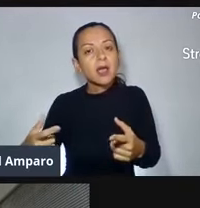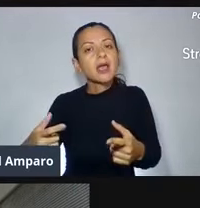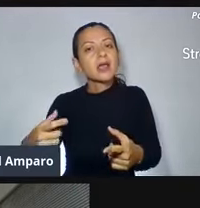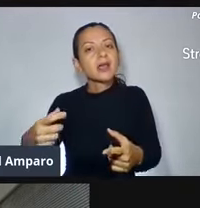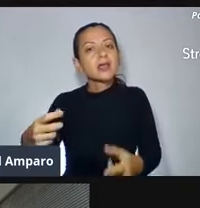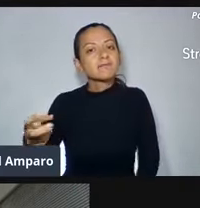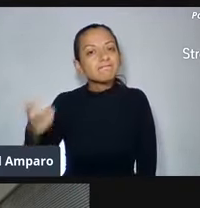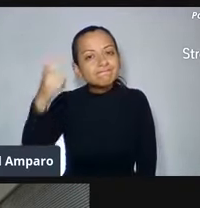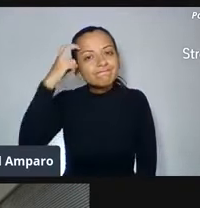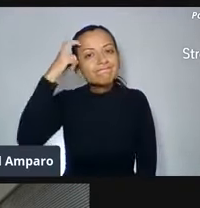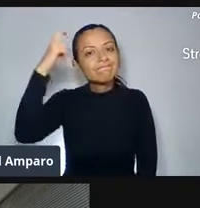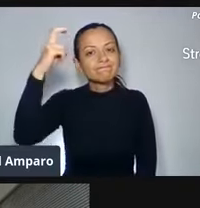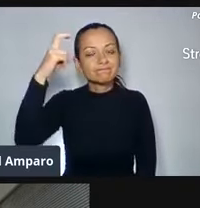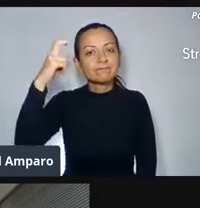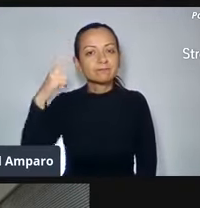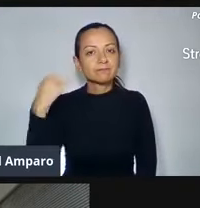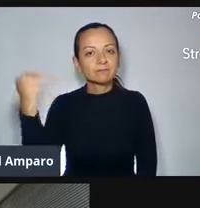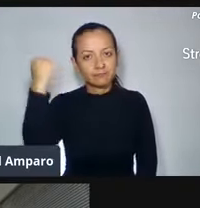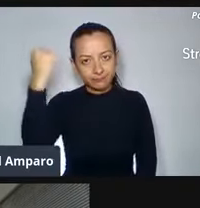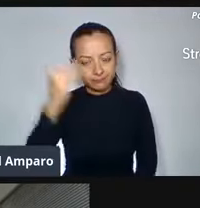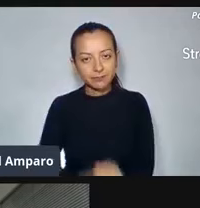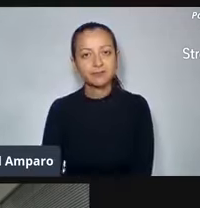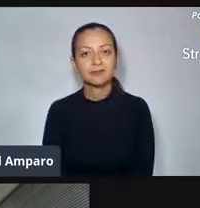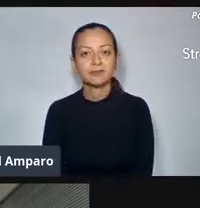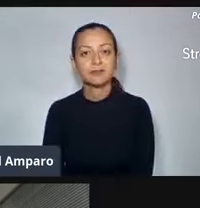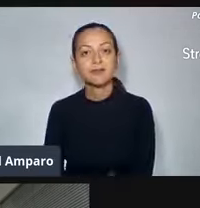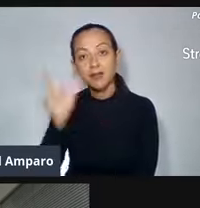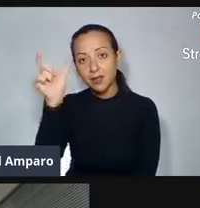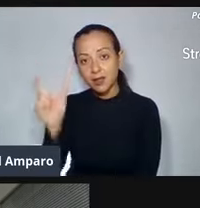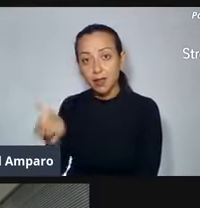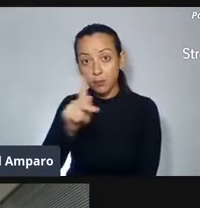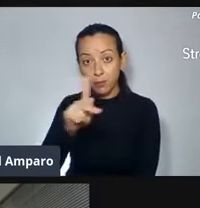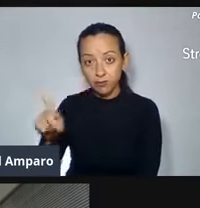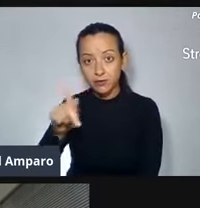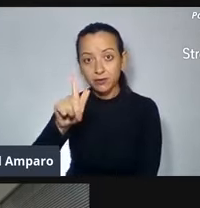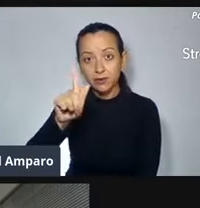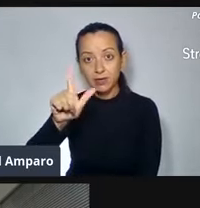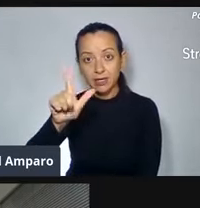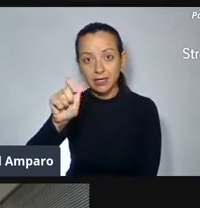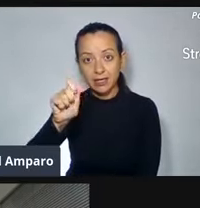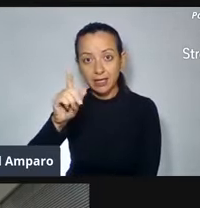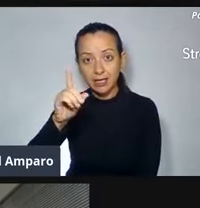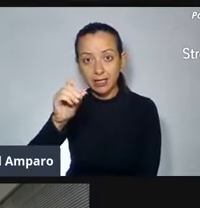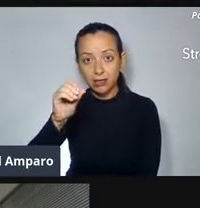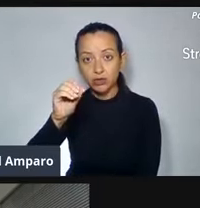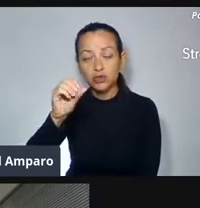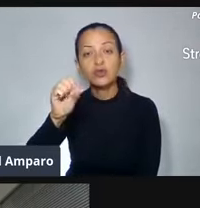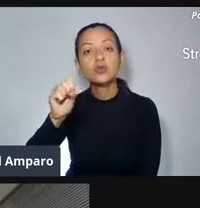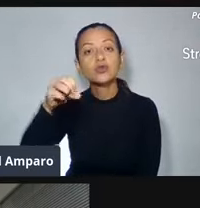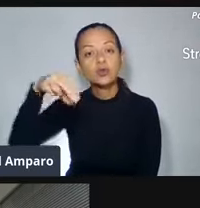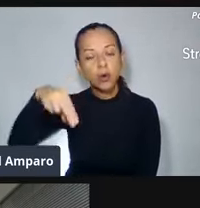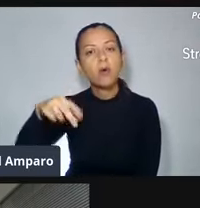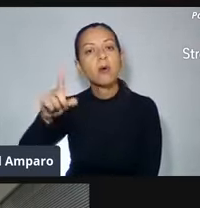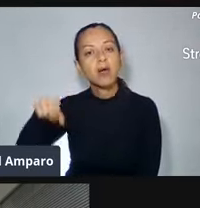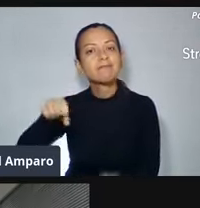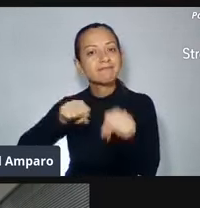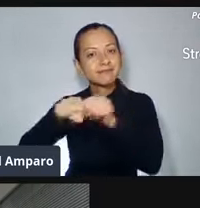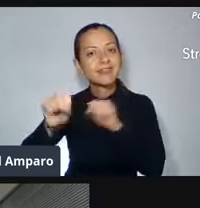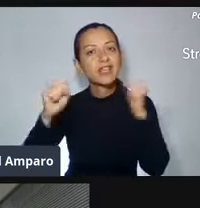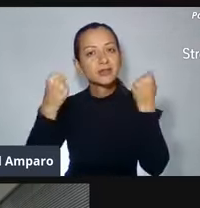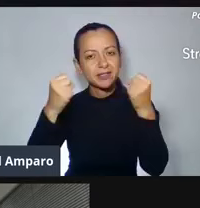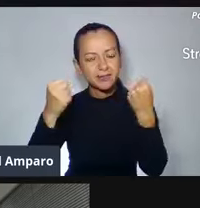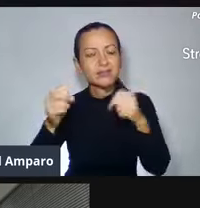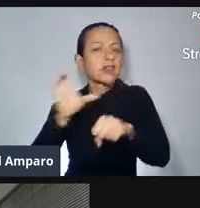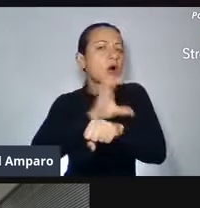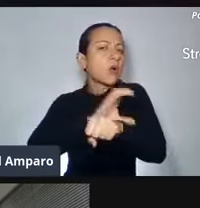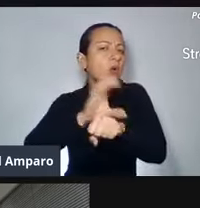tem. Mestre Gladson, além de professor de educação física, com várias especializações e cursos,